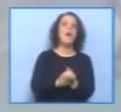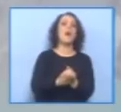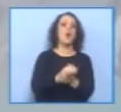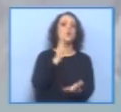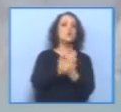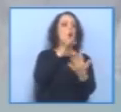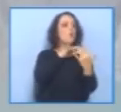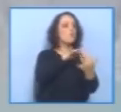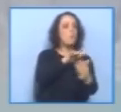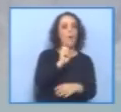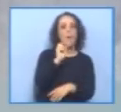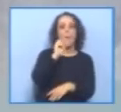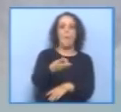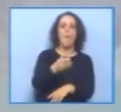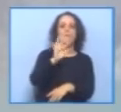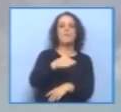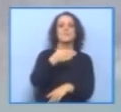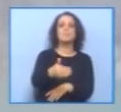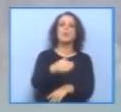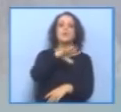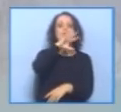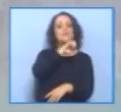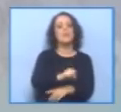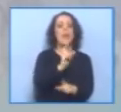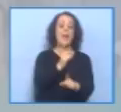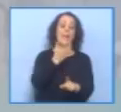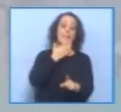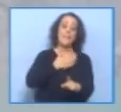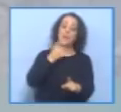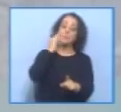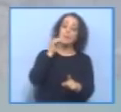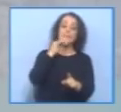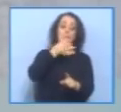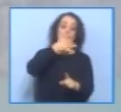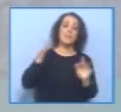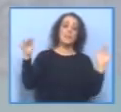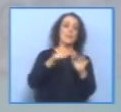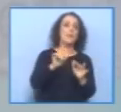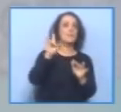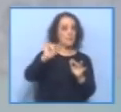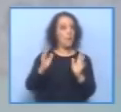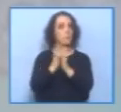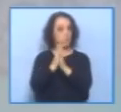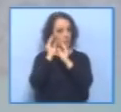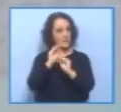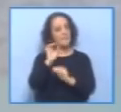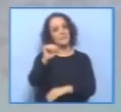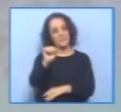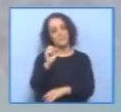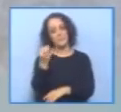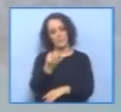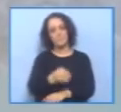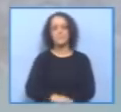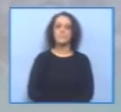a catequese, não é? Isso também, que acontece. Há também aqui um fator intergeracional que que começa a agilizar-se